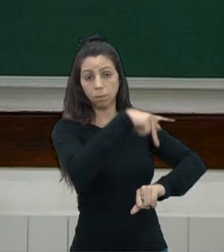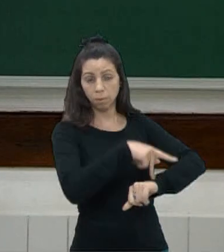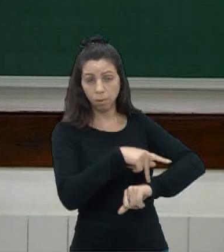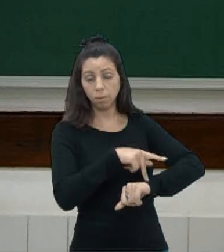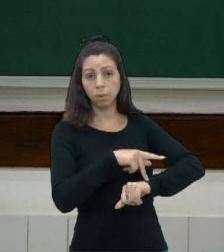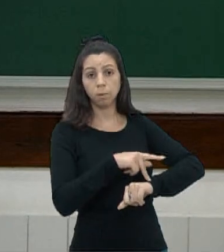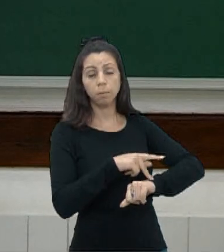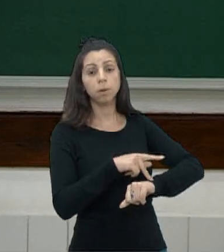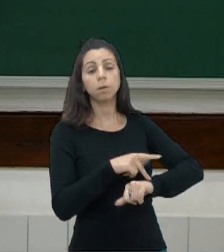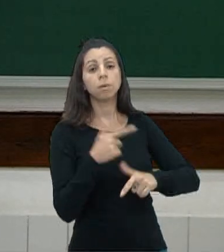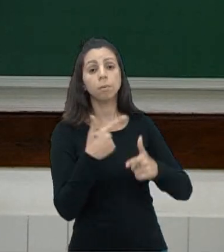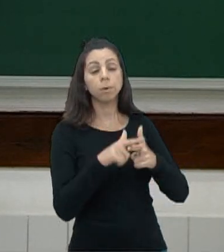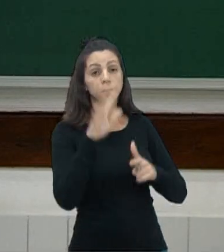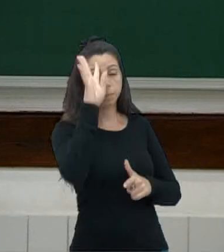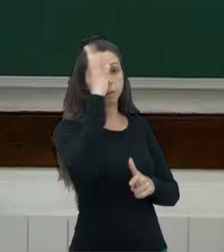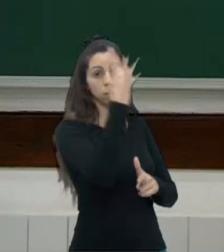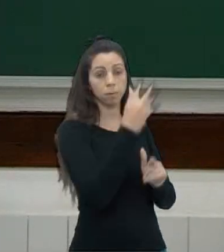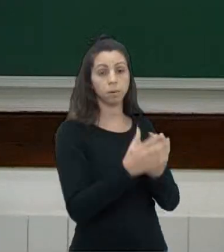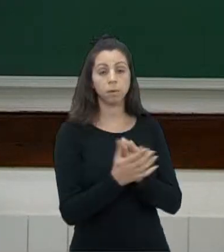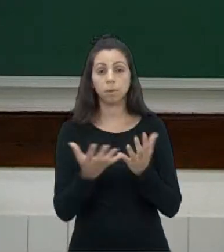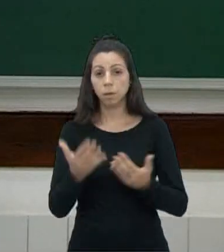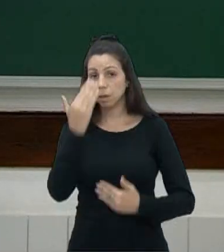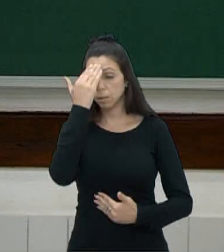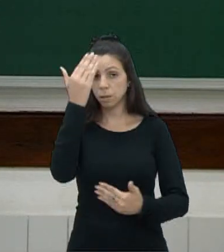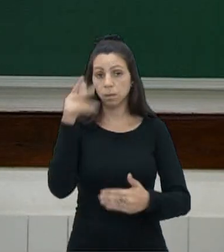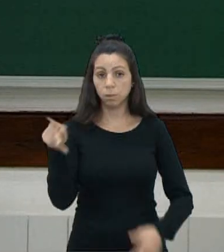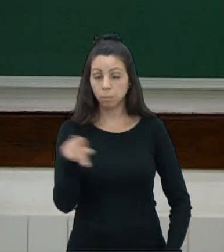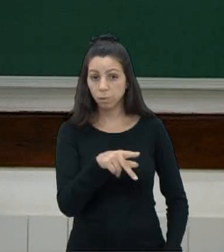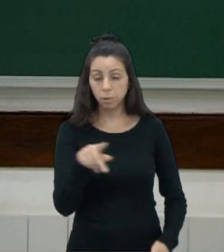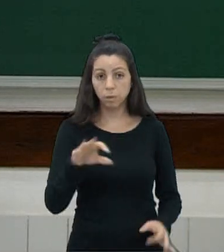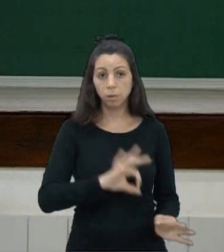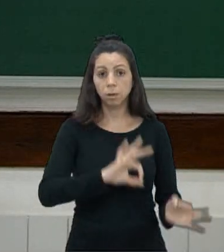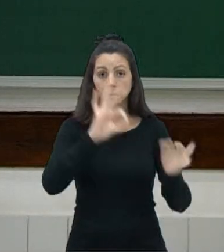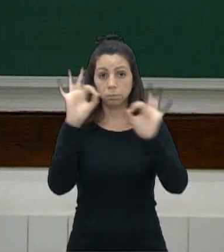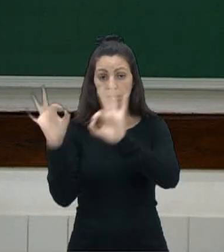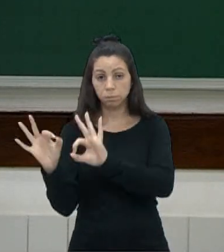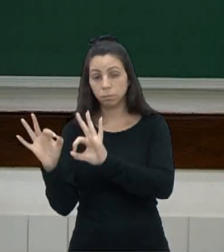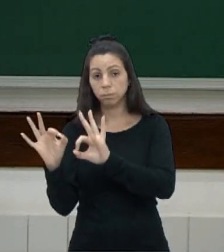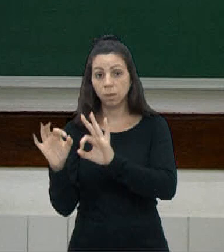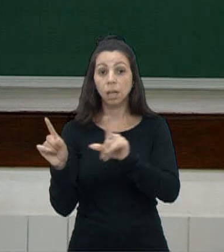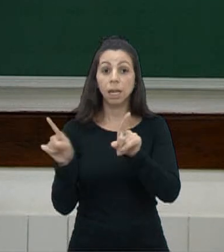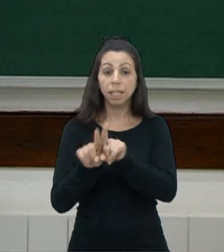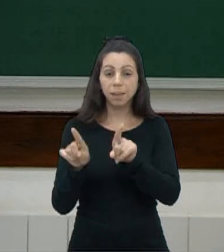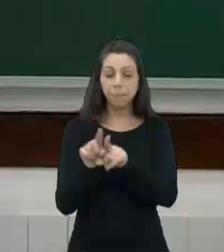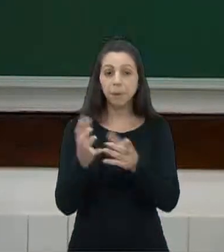seus problemas sanados. Quero também agradecer aos professores que estão acompanhando essa aula e a nossa